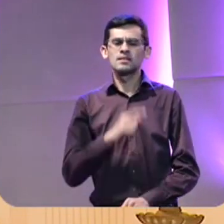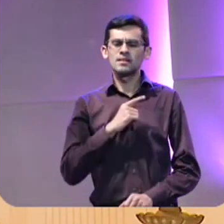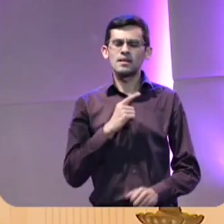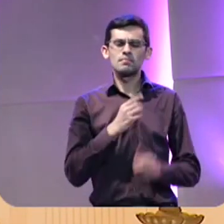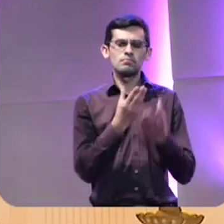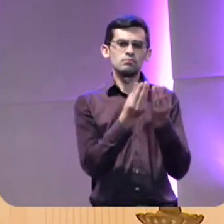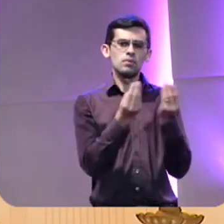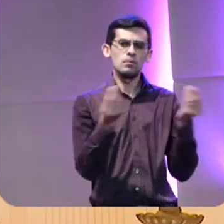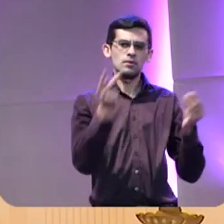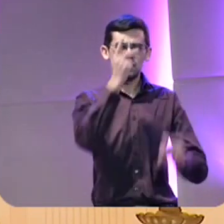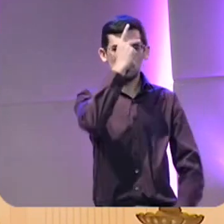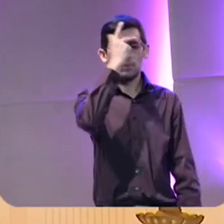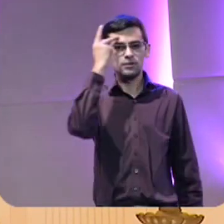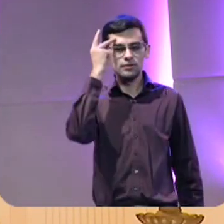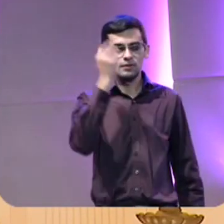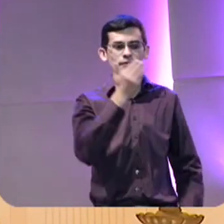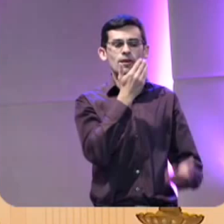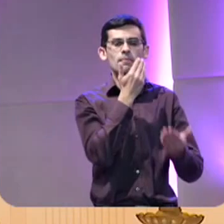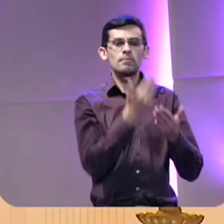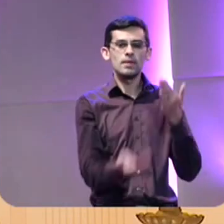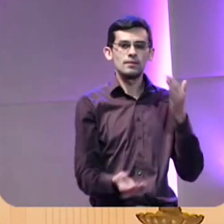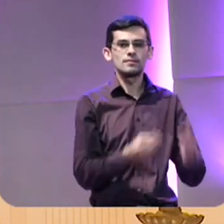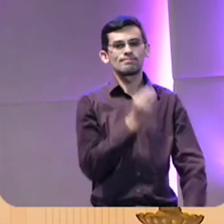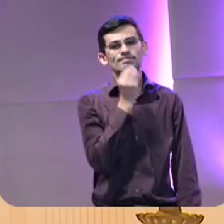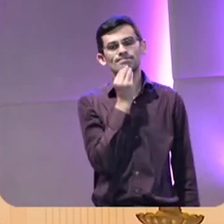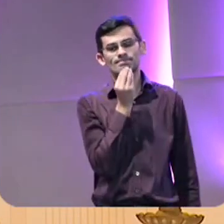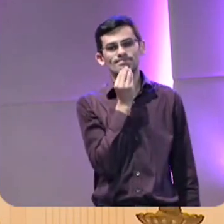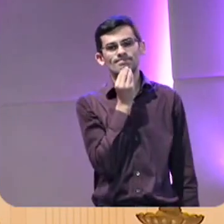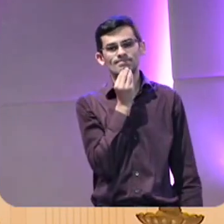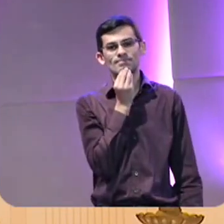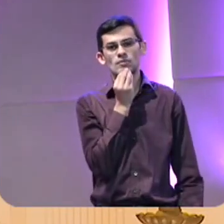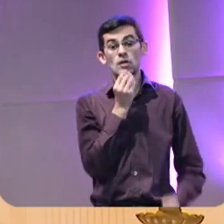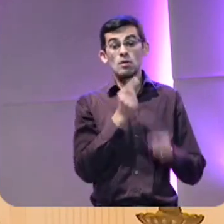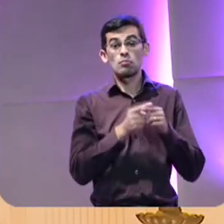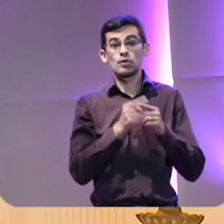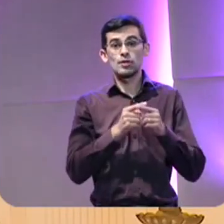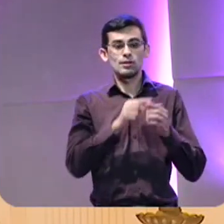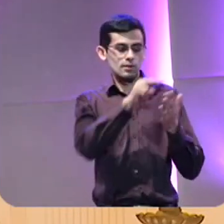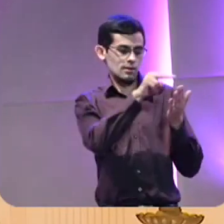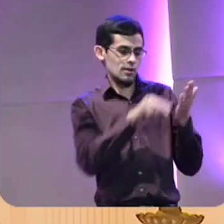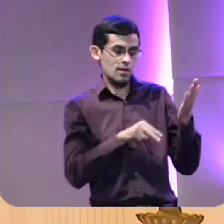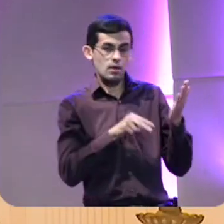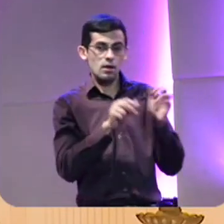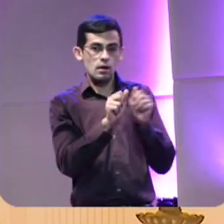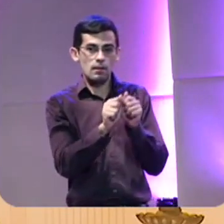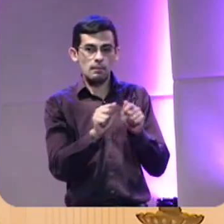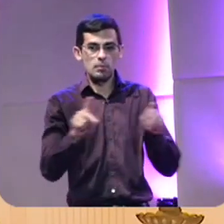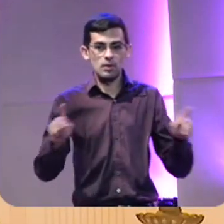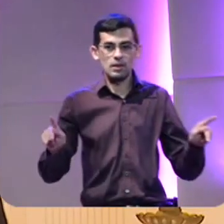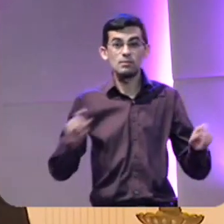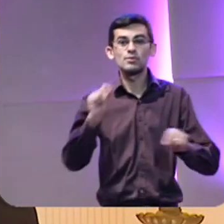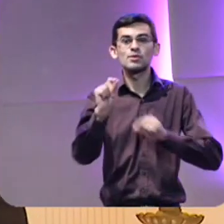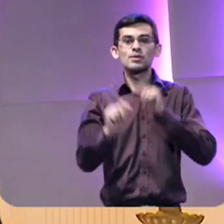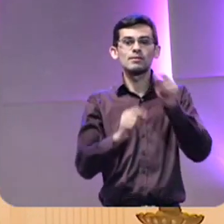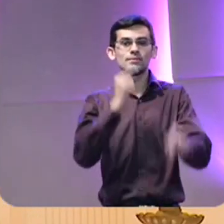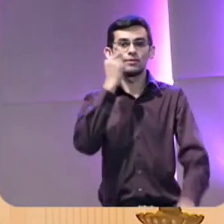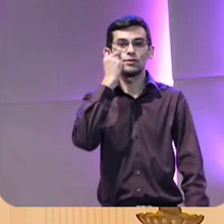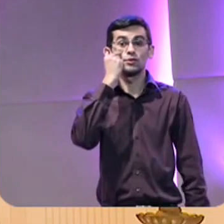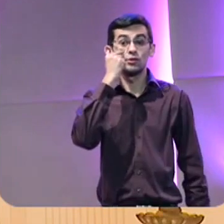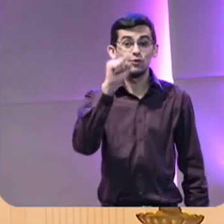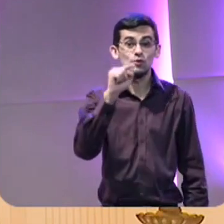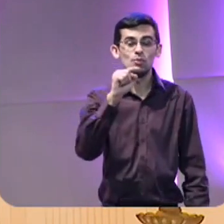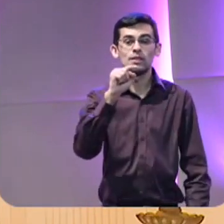muitas pessoas vão perder essa oportunidade. Porque quando a gente lê o livro do Apocalipse, a gente vai